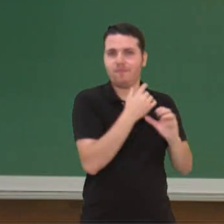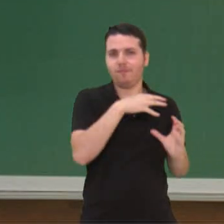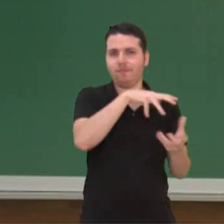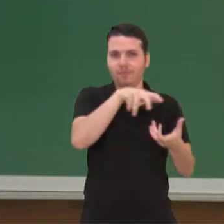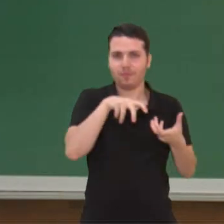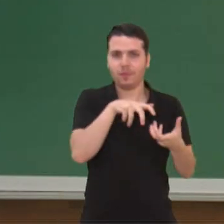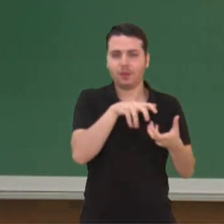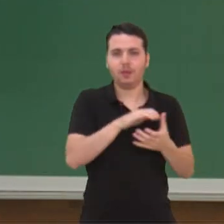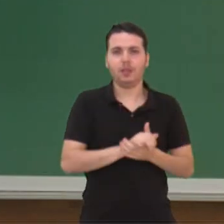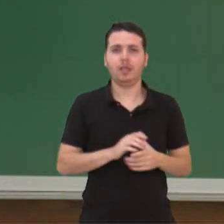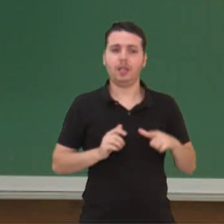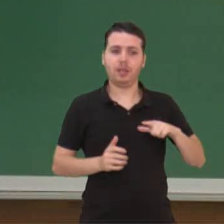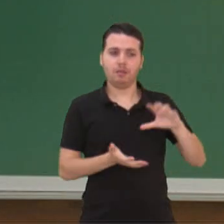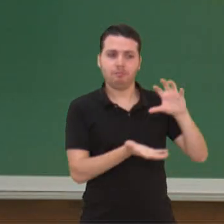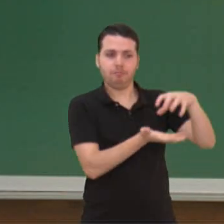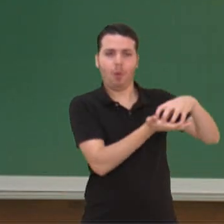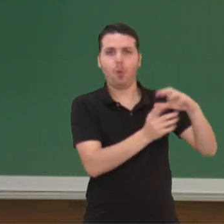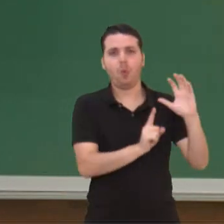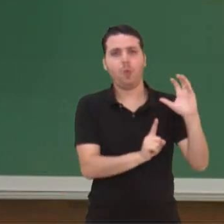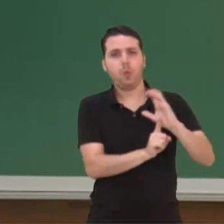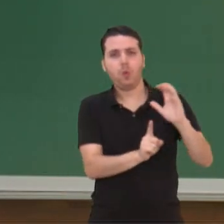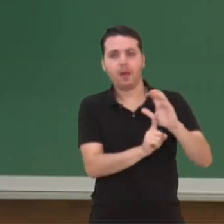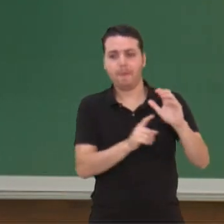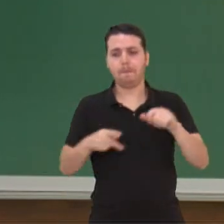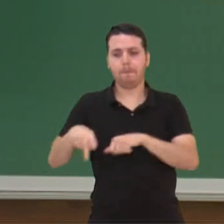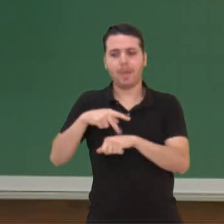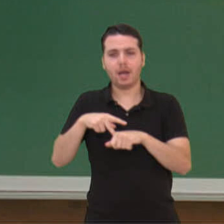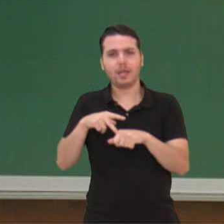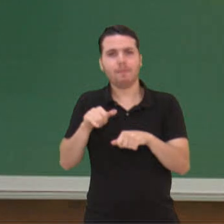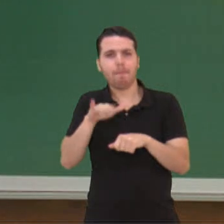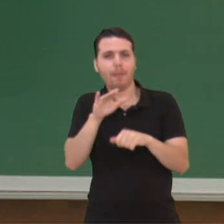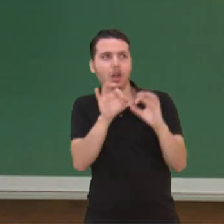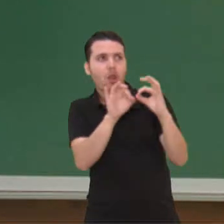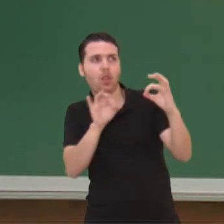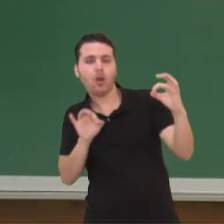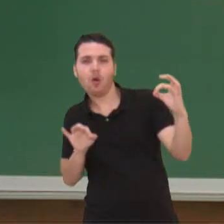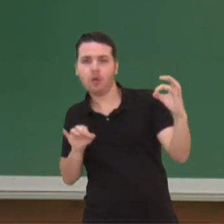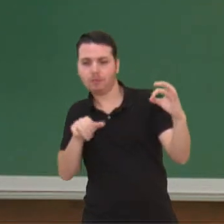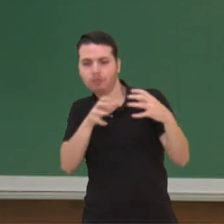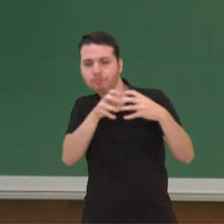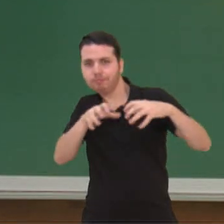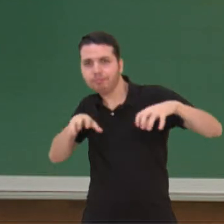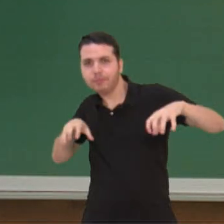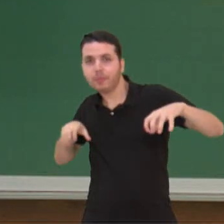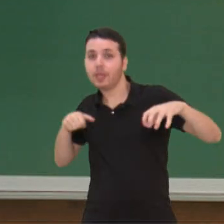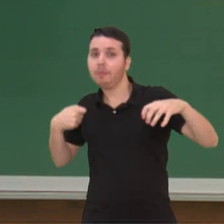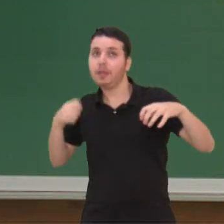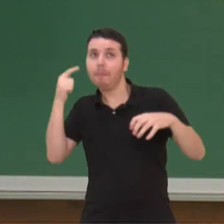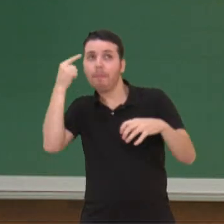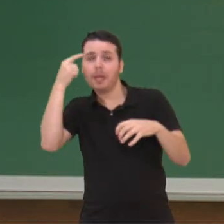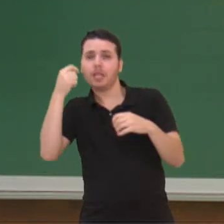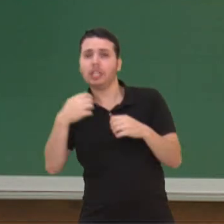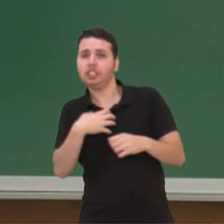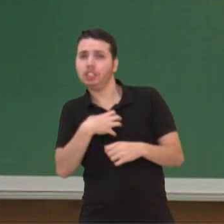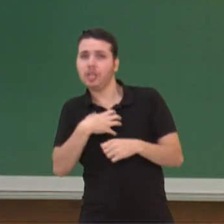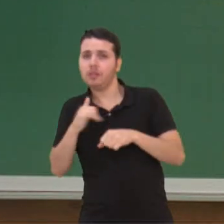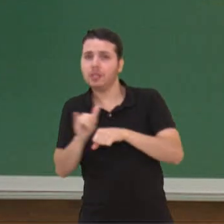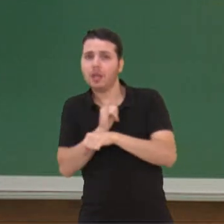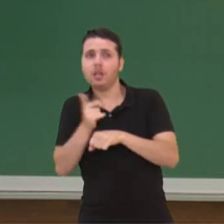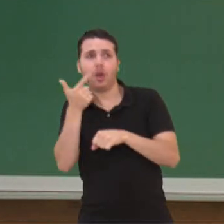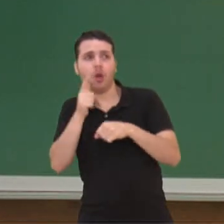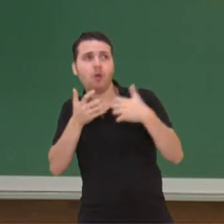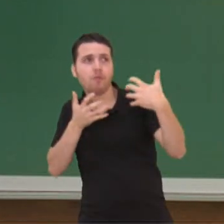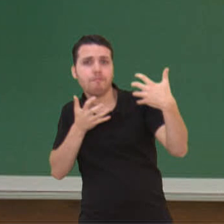e que os países que estão marginalizados, eles têm que pensar em maneiras, em formas de tentar se